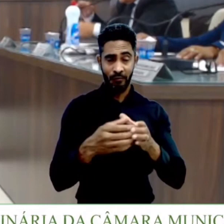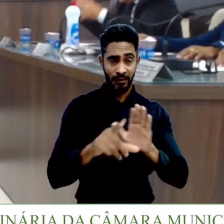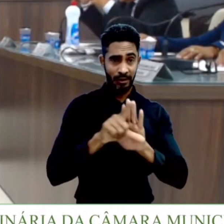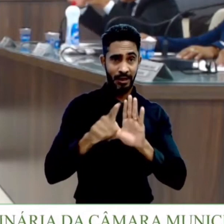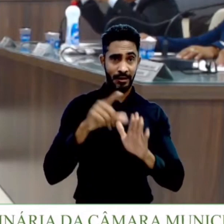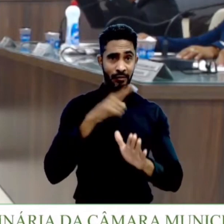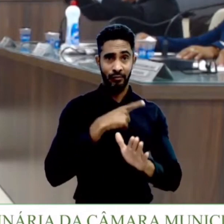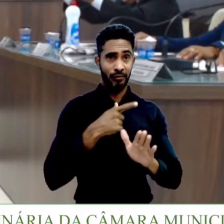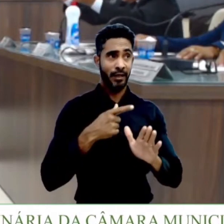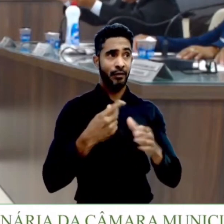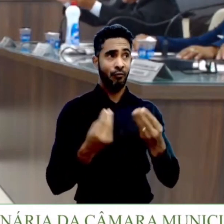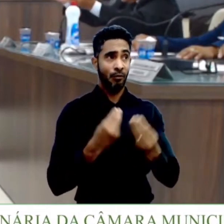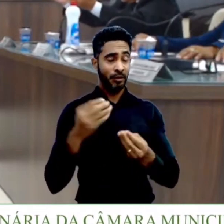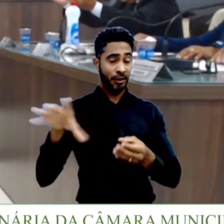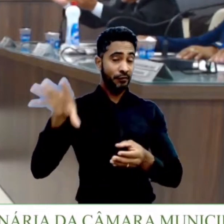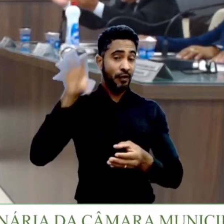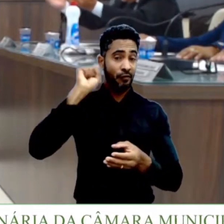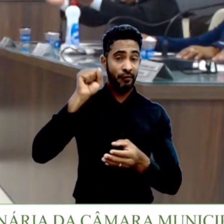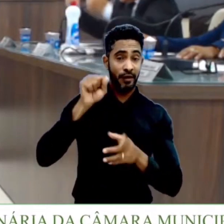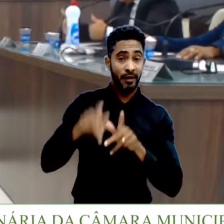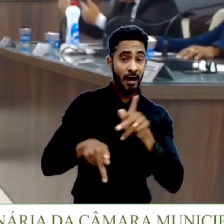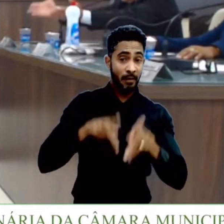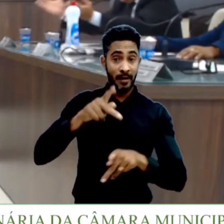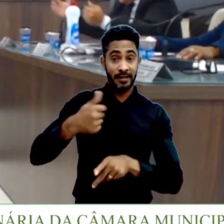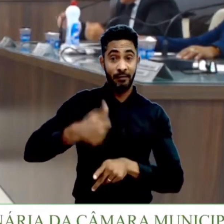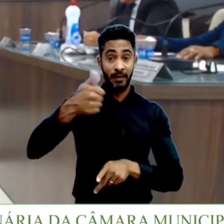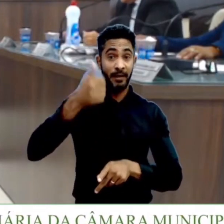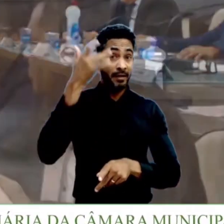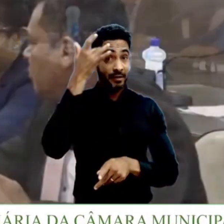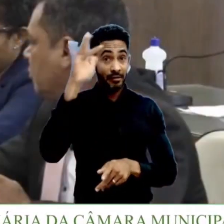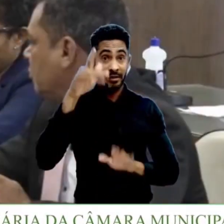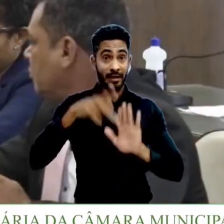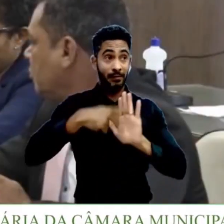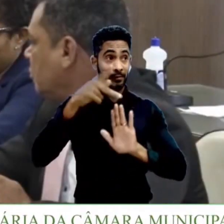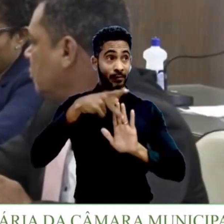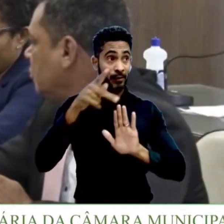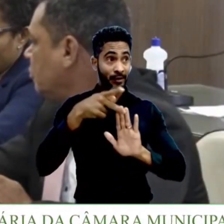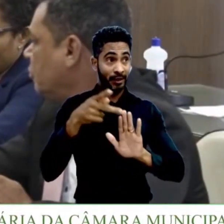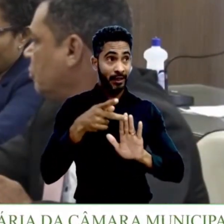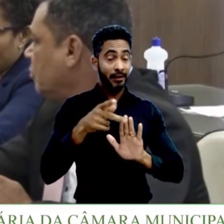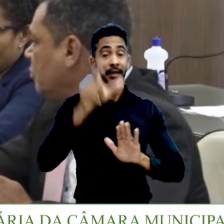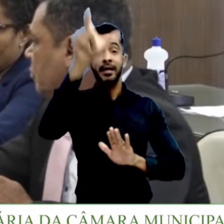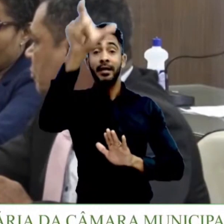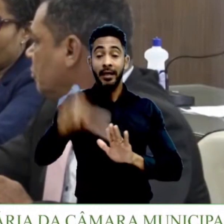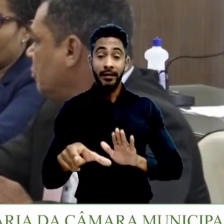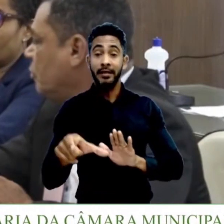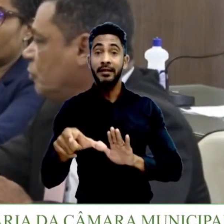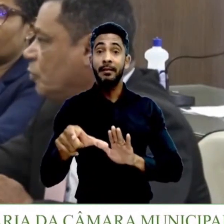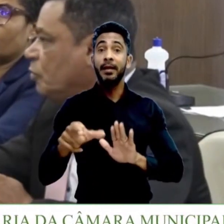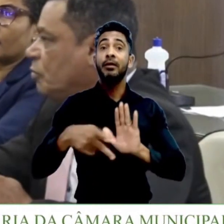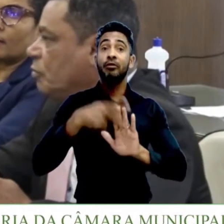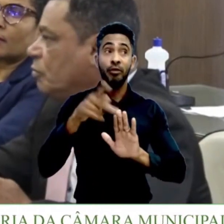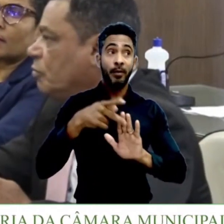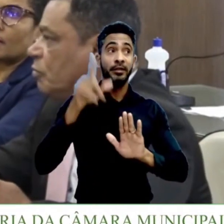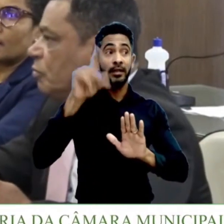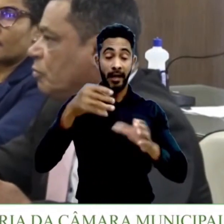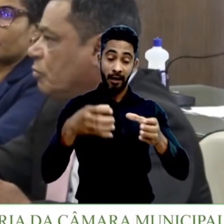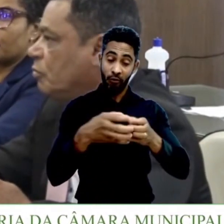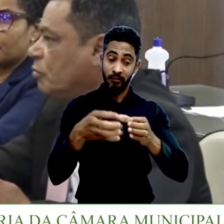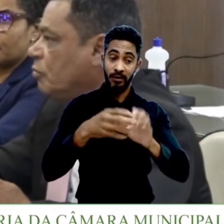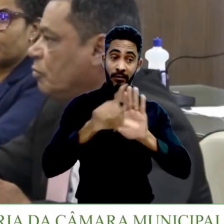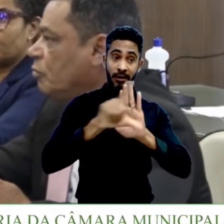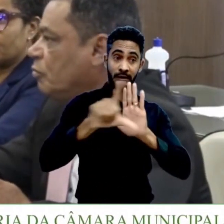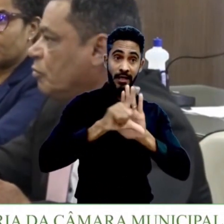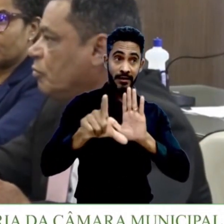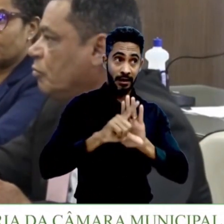nada. Como que a gente vai escutar a população primeiro sem saber do projeto? Quem tem que saber do projeto primeiro é a Comissão de